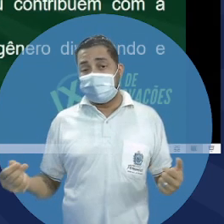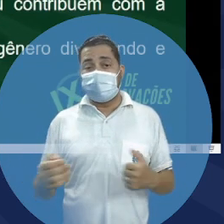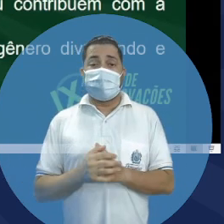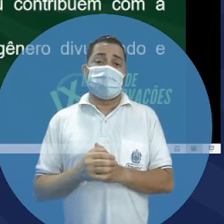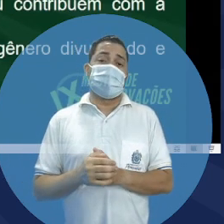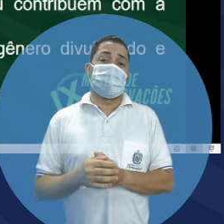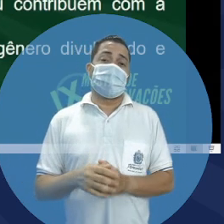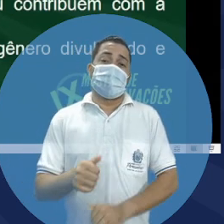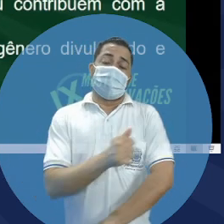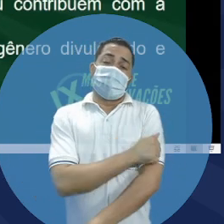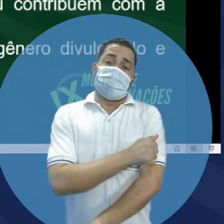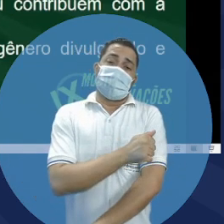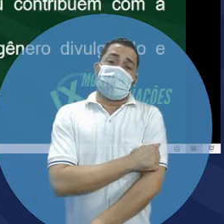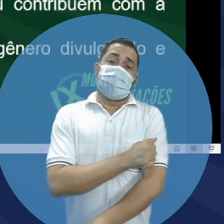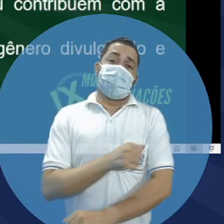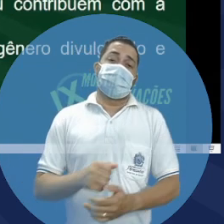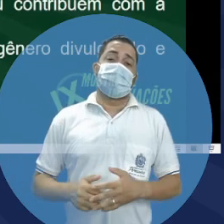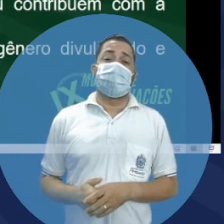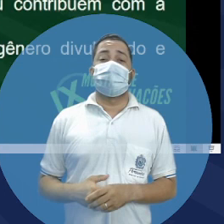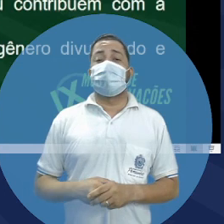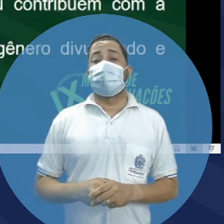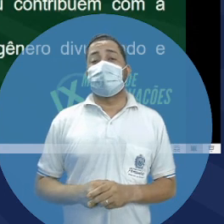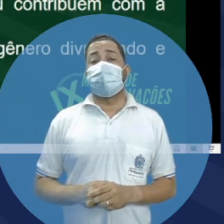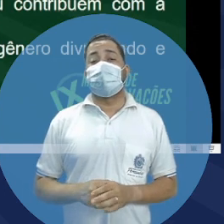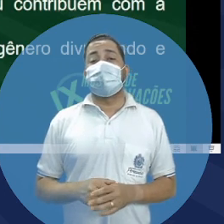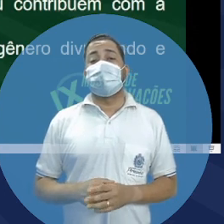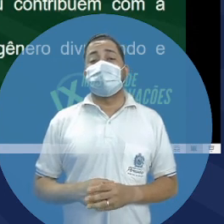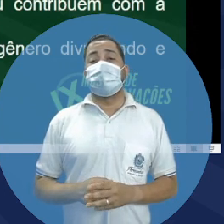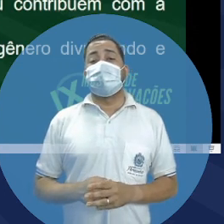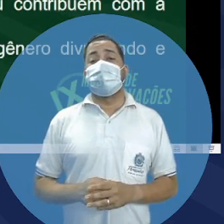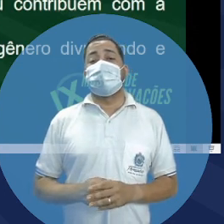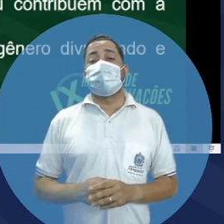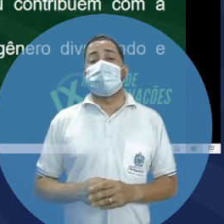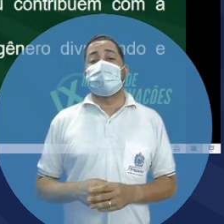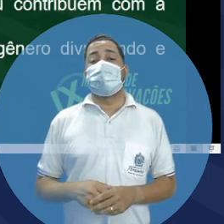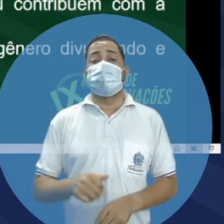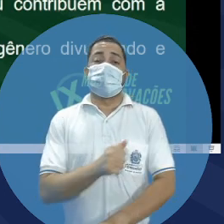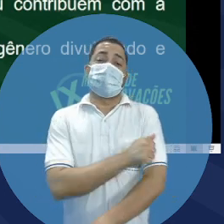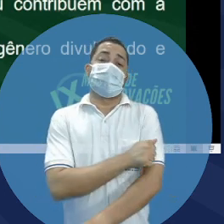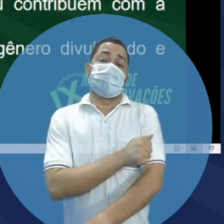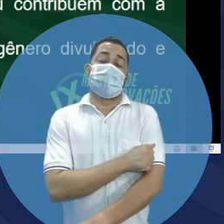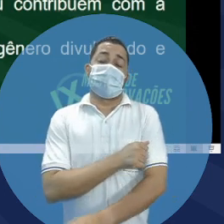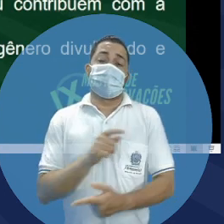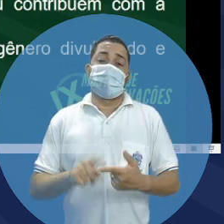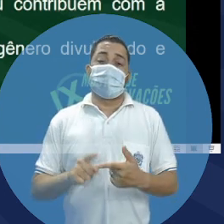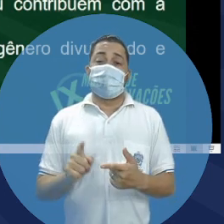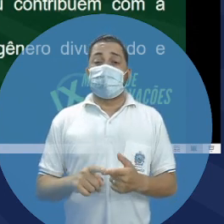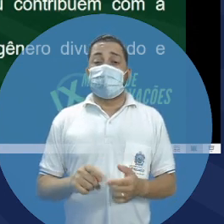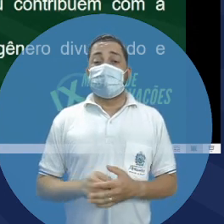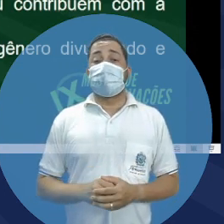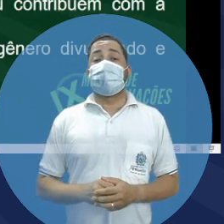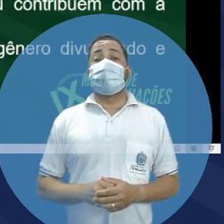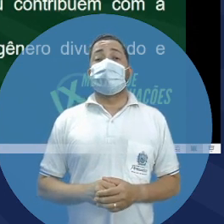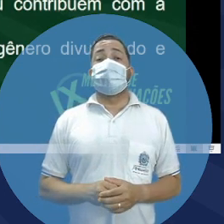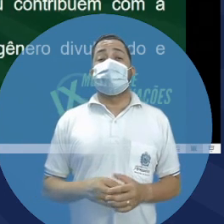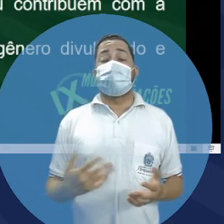diversos alunos e diversos estudantes, não é? A